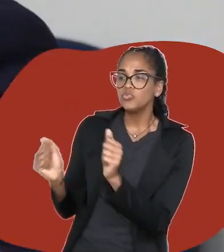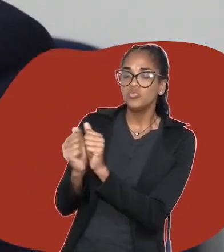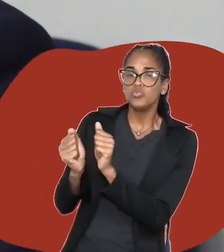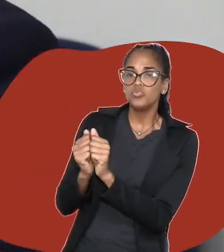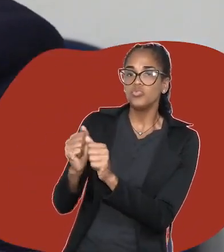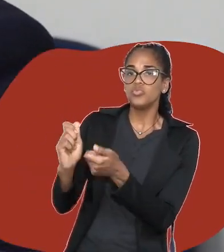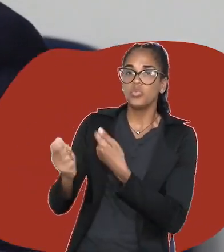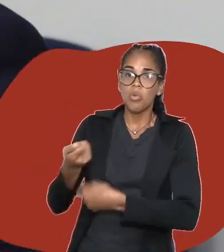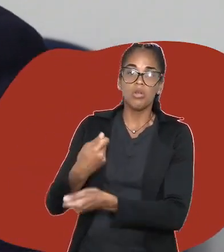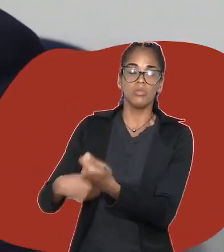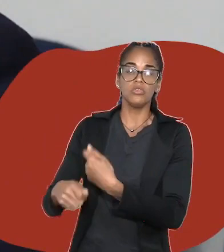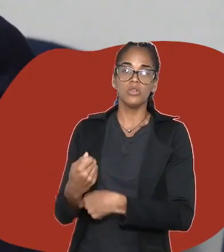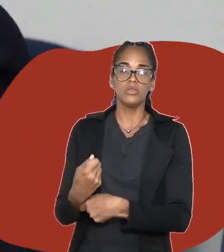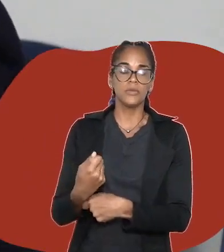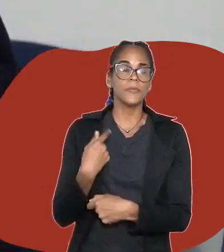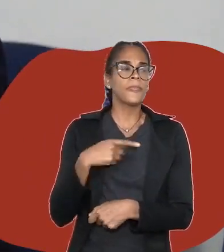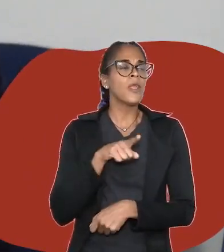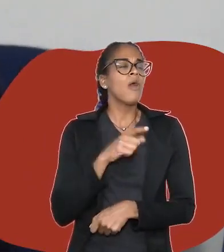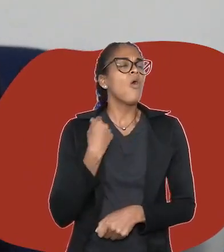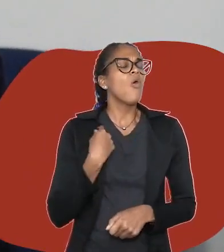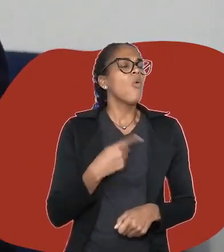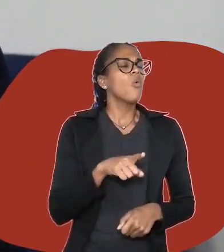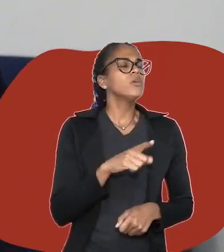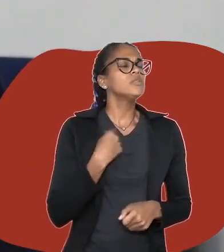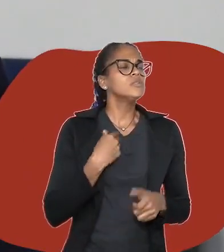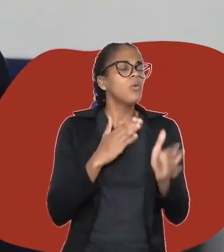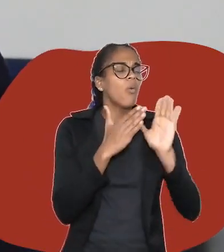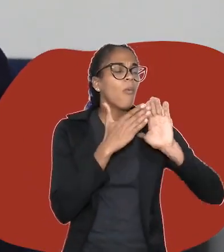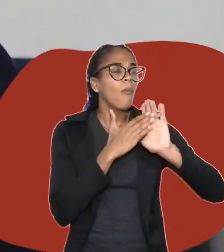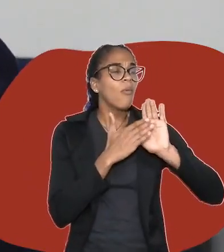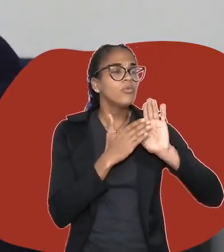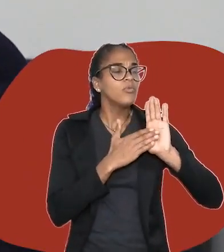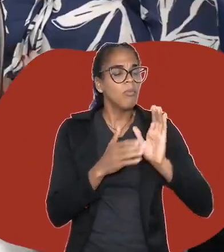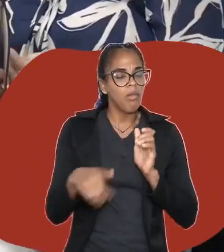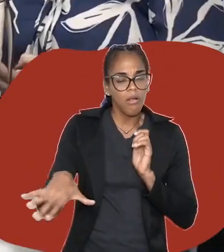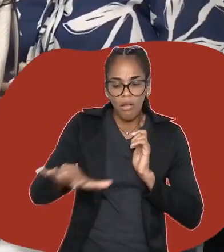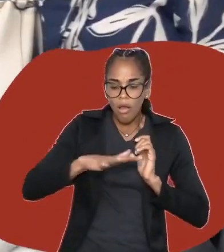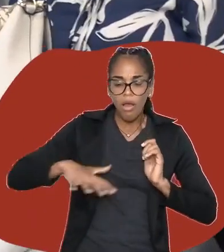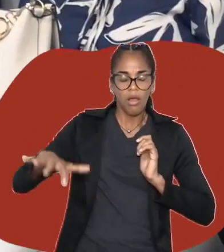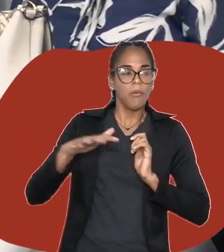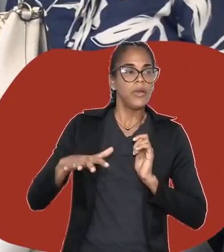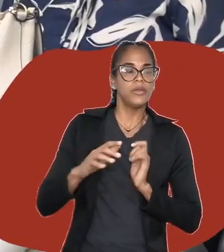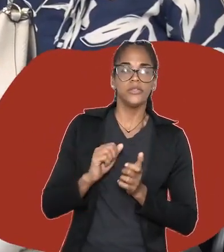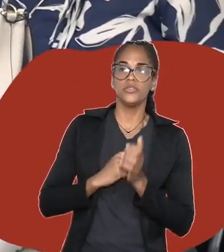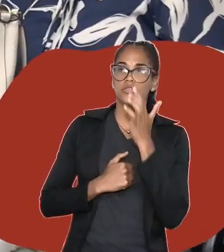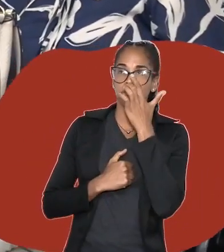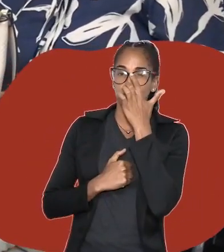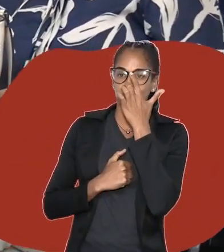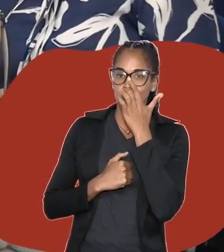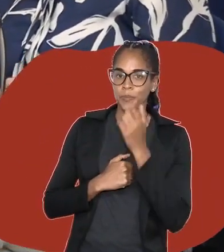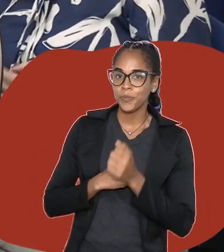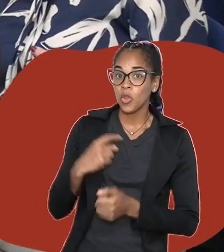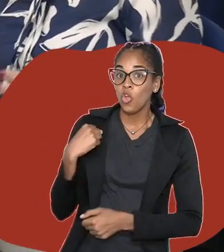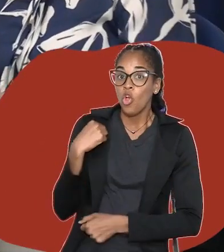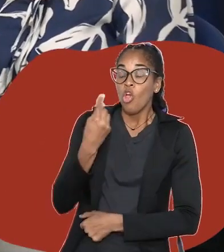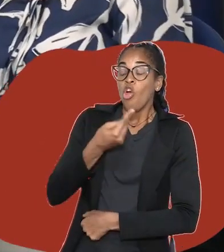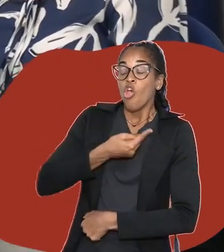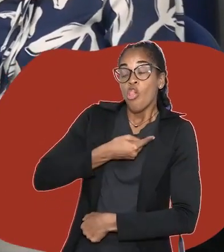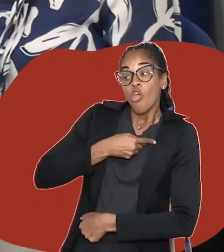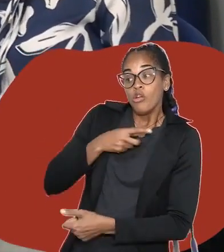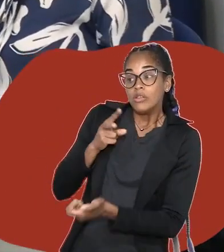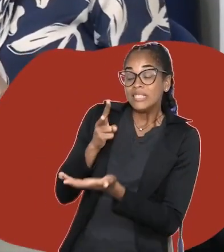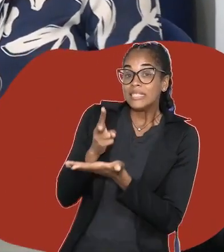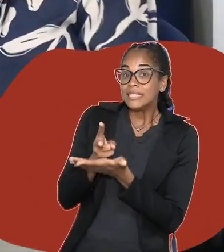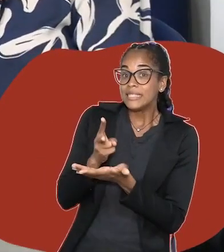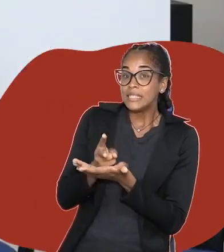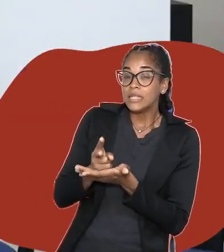Hélio, falando-se da questão administrativa do Ministério Público, quais são os planos aqui para a circunscrição de Jaboatão, que também abrange aí duas grandes cidades, que são Lourenço da